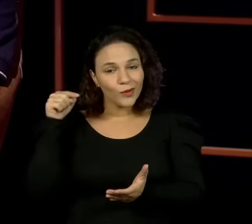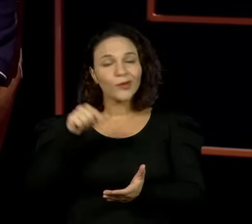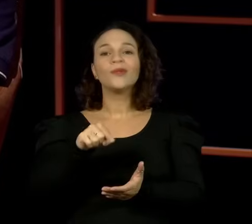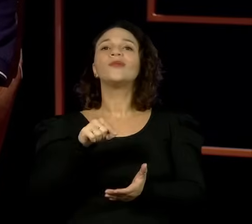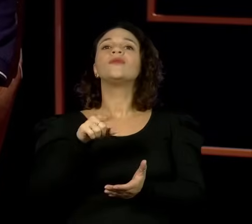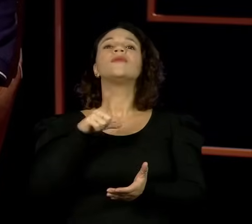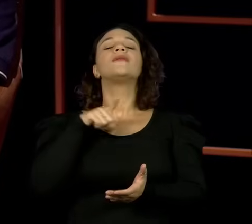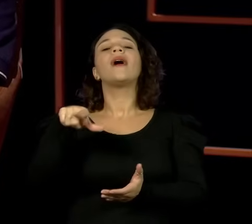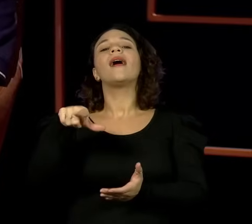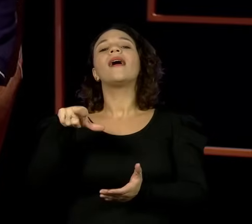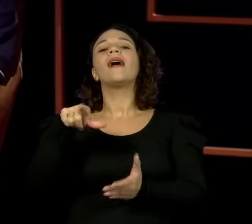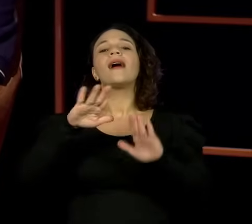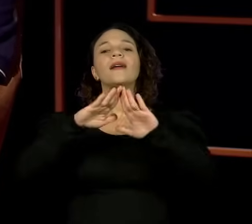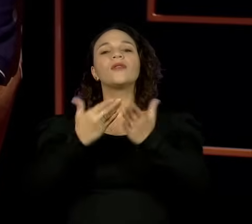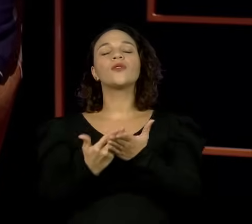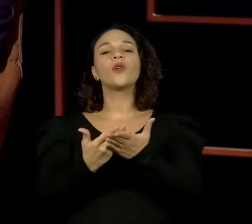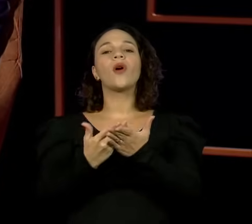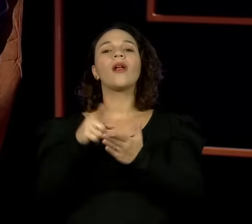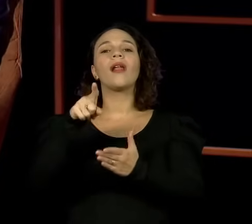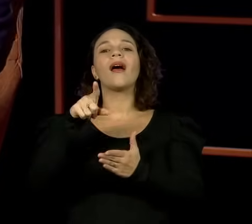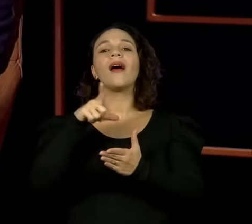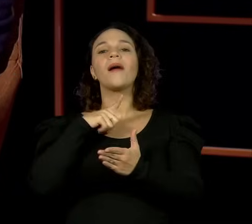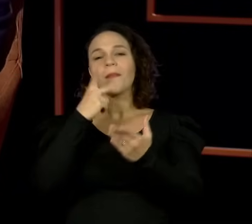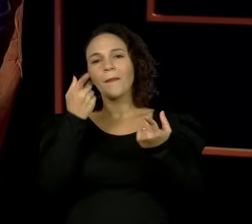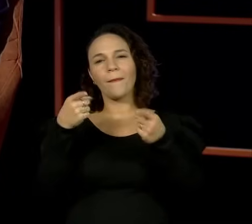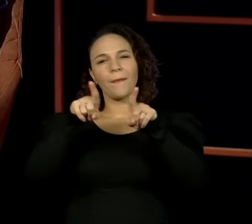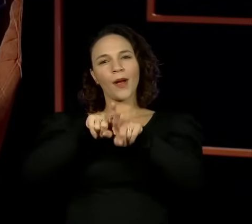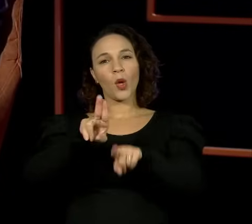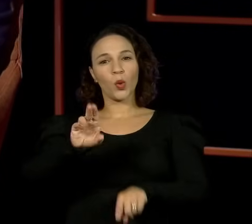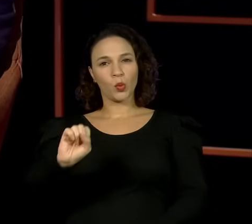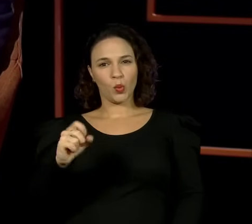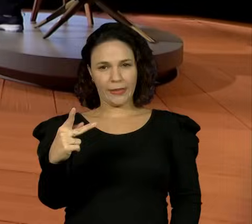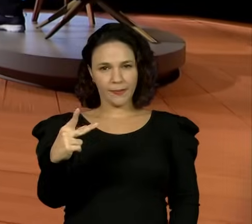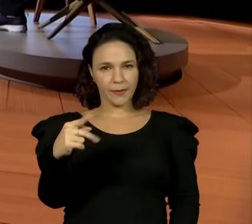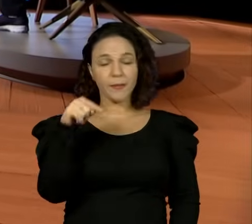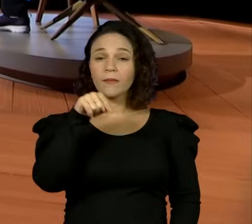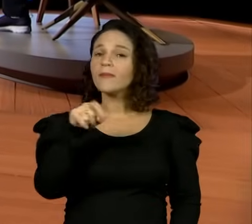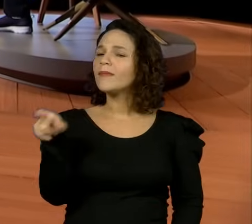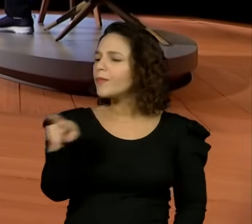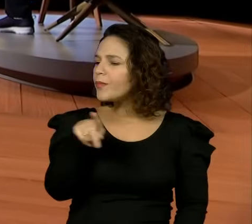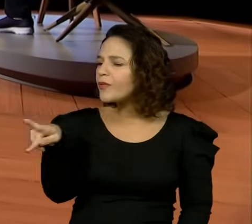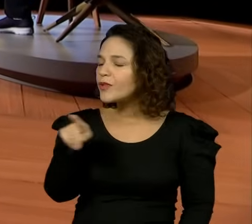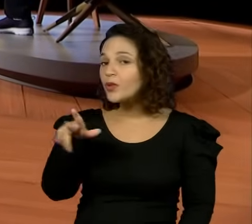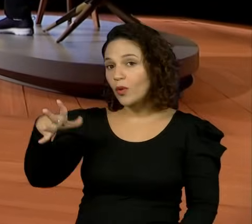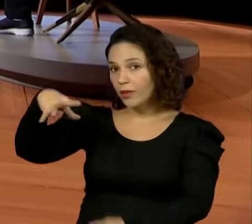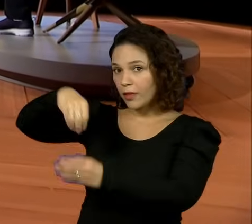de aplicação da USP, que era um colégio onde os professores